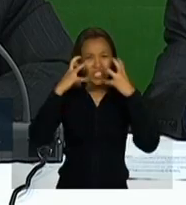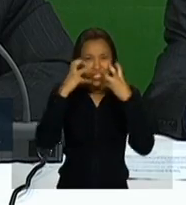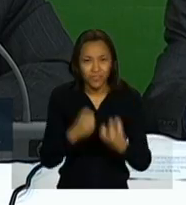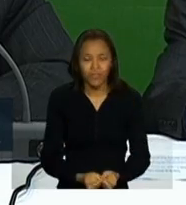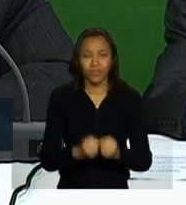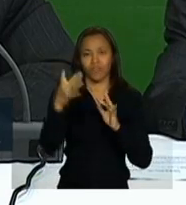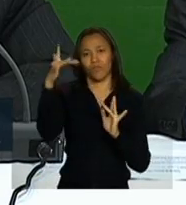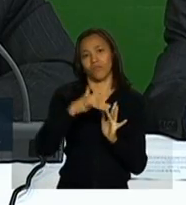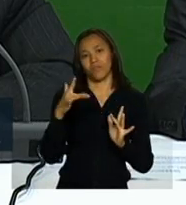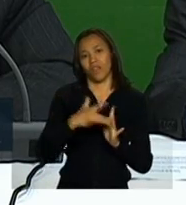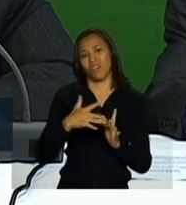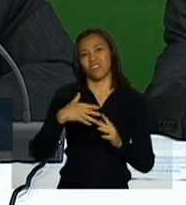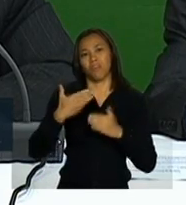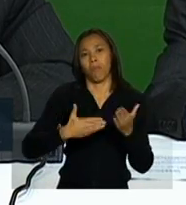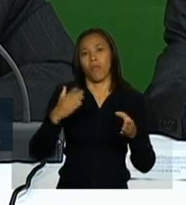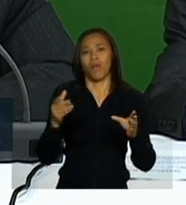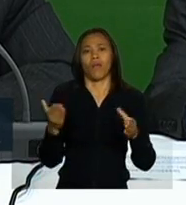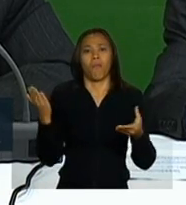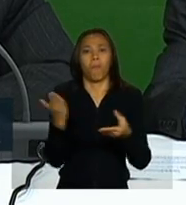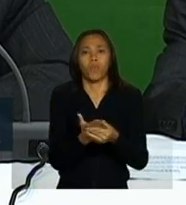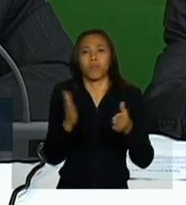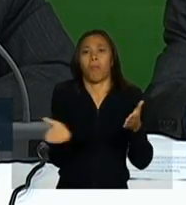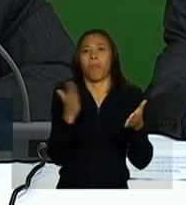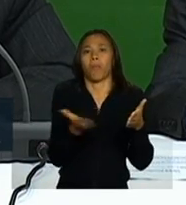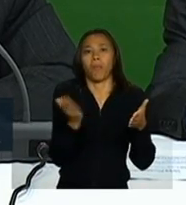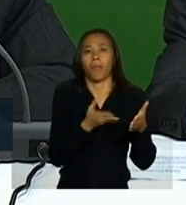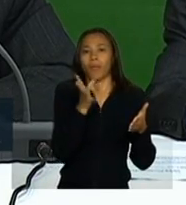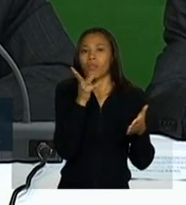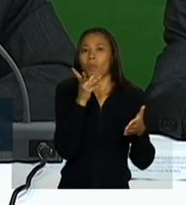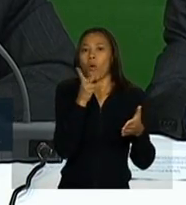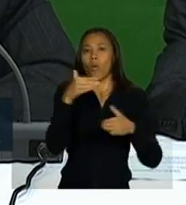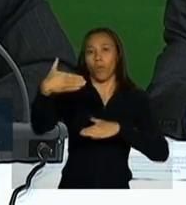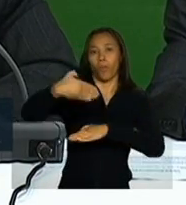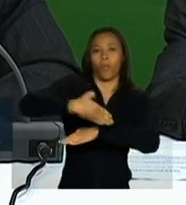dificuldades e essa burocracia dentro dos portos organizados no Brasil.